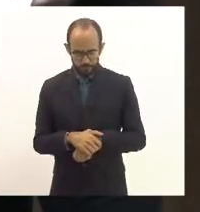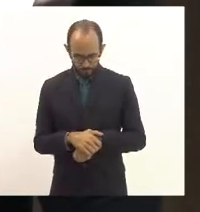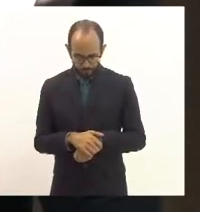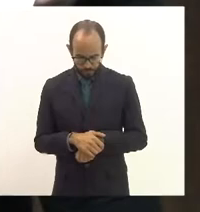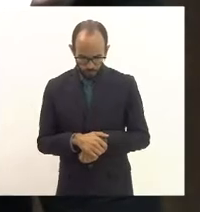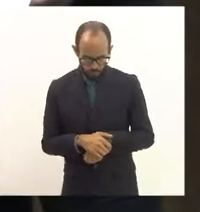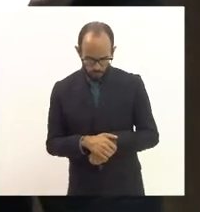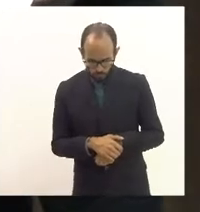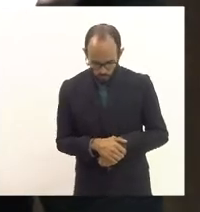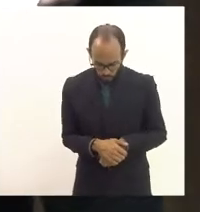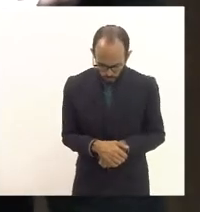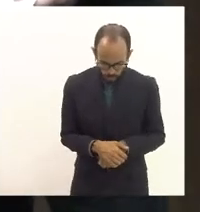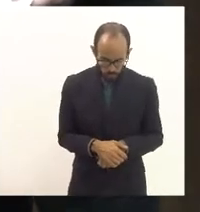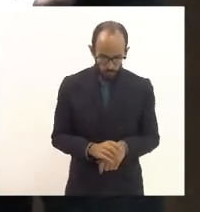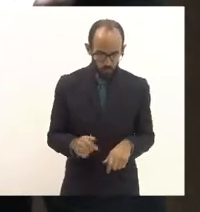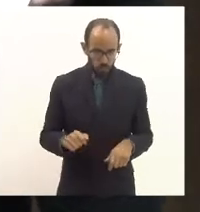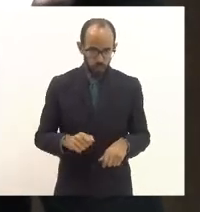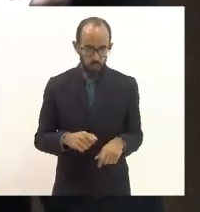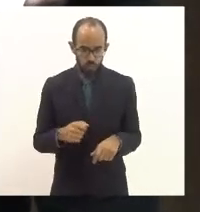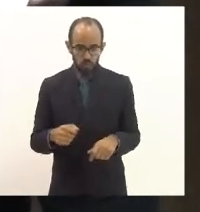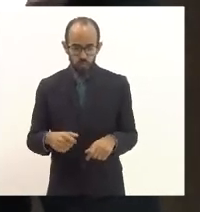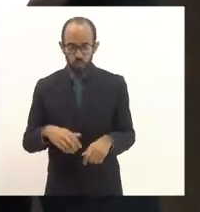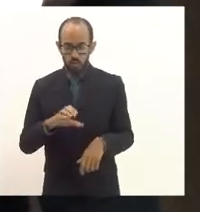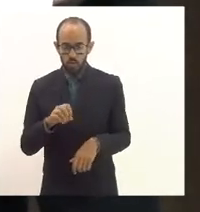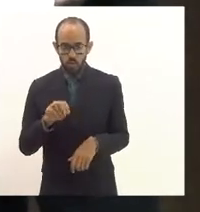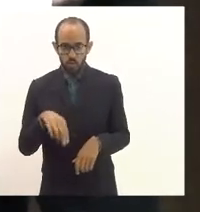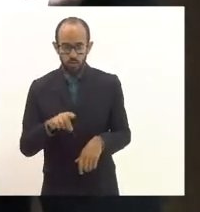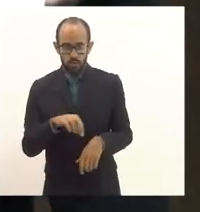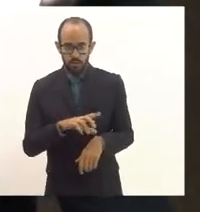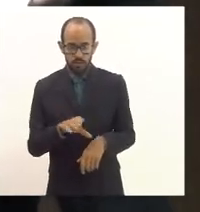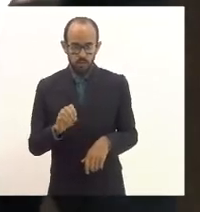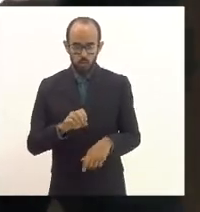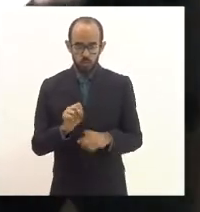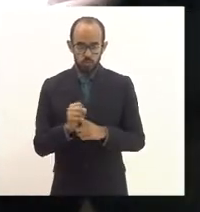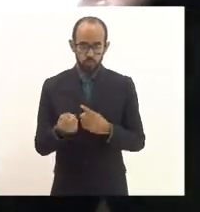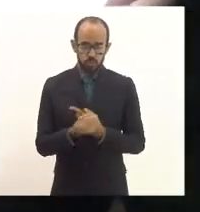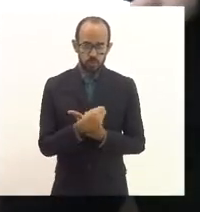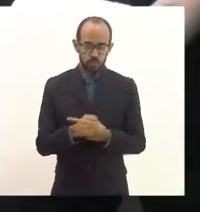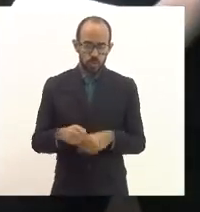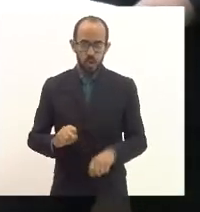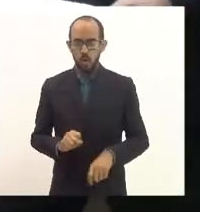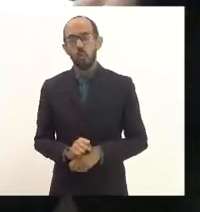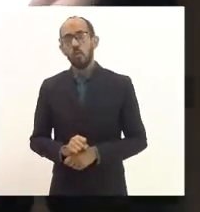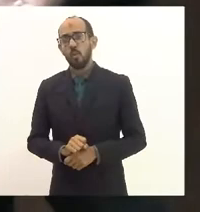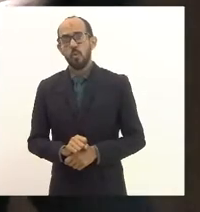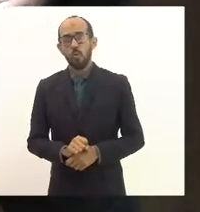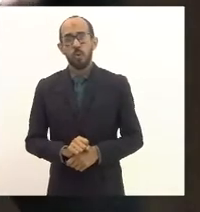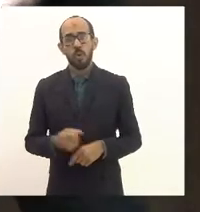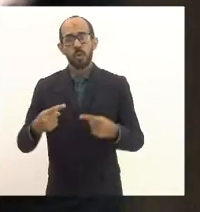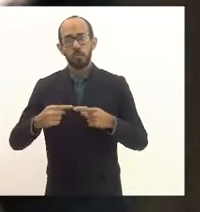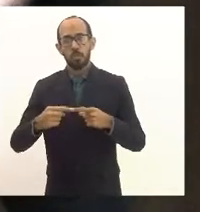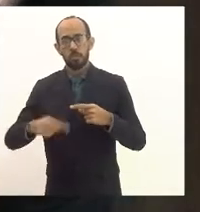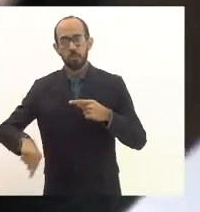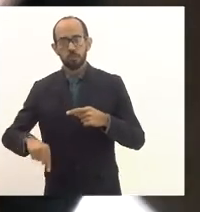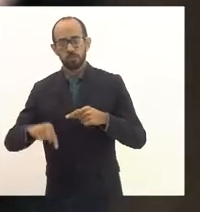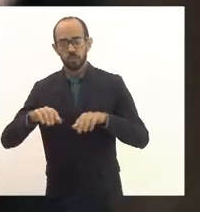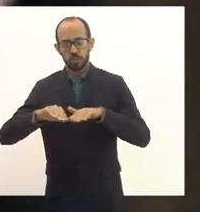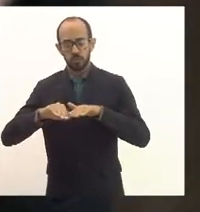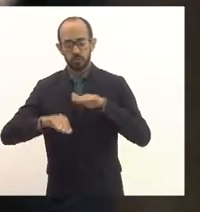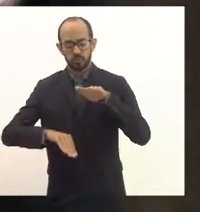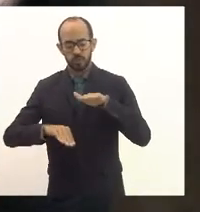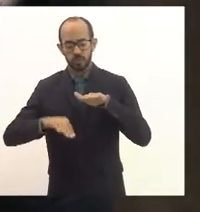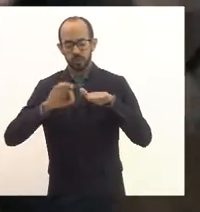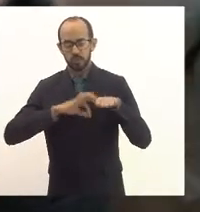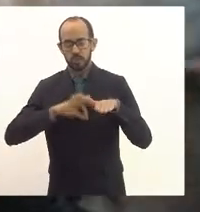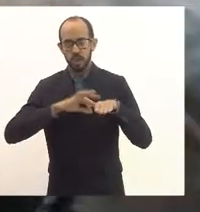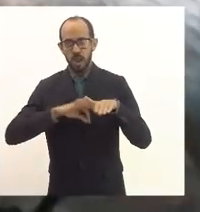visem a melhoria de sua condição social. No inciso 30, existe a proibição de diferença salarial do exercício